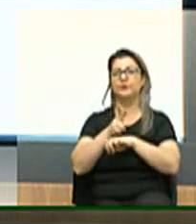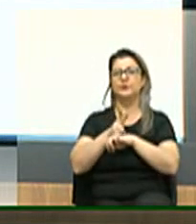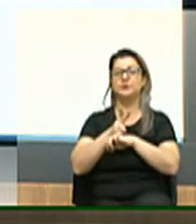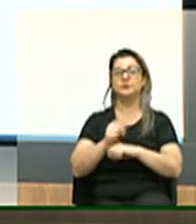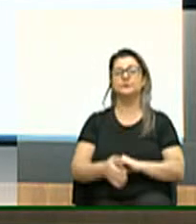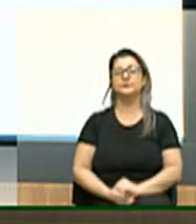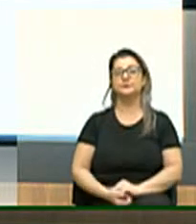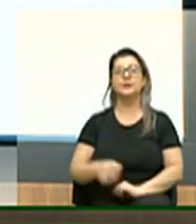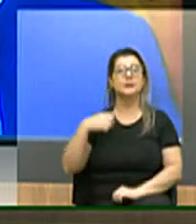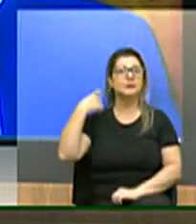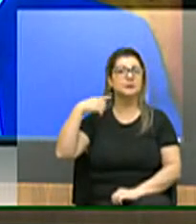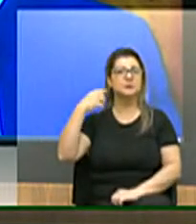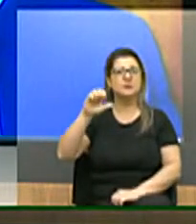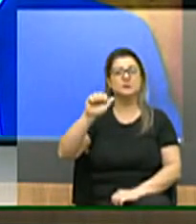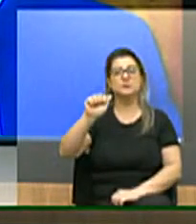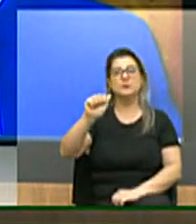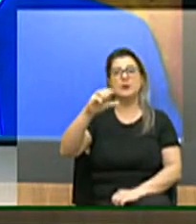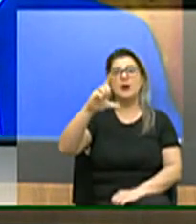Deputado Alciso Oliveira.